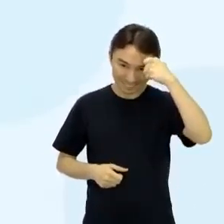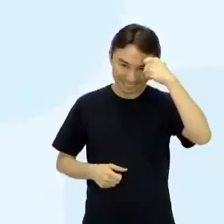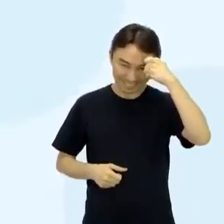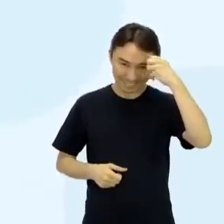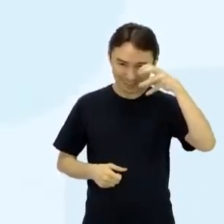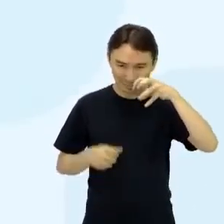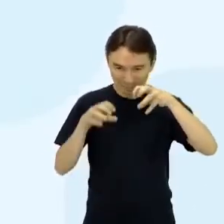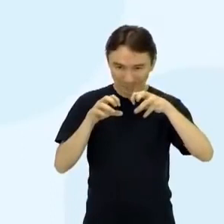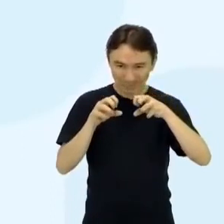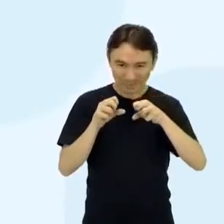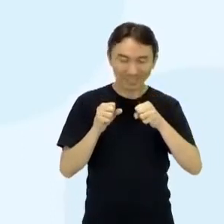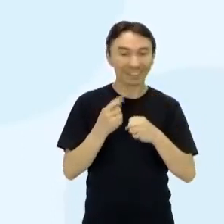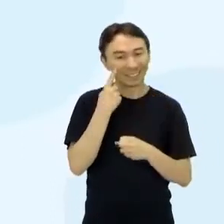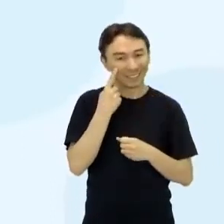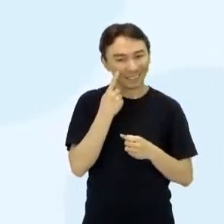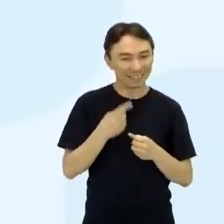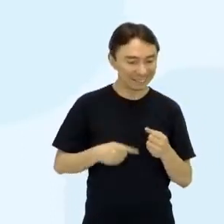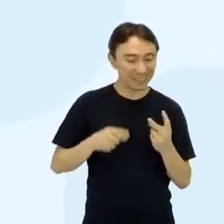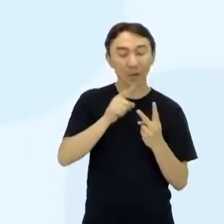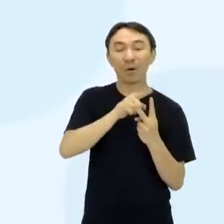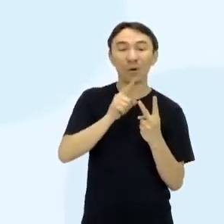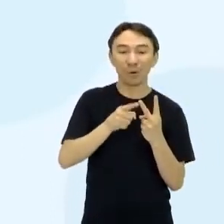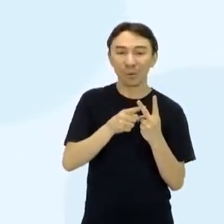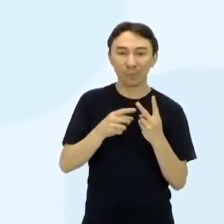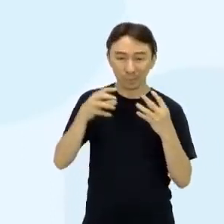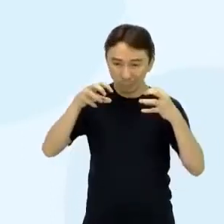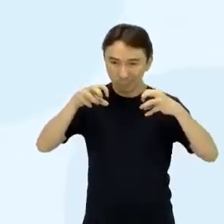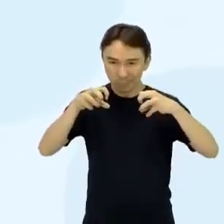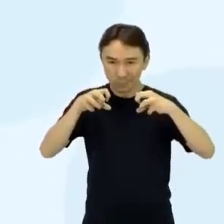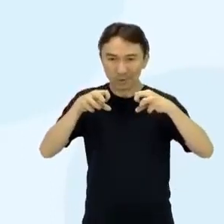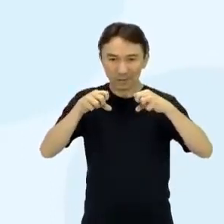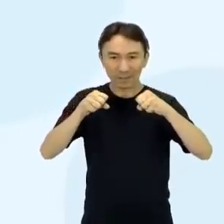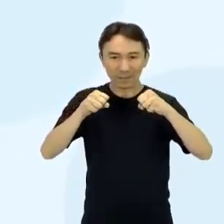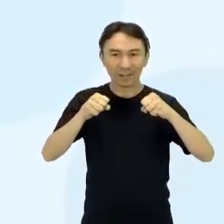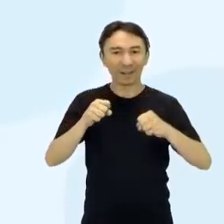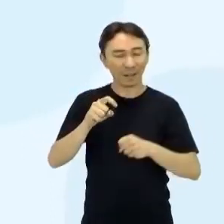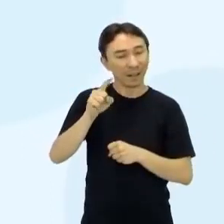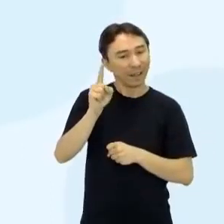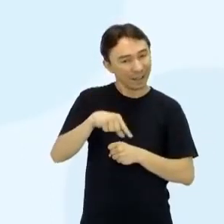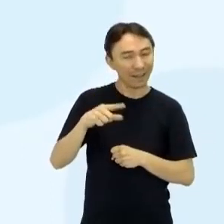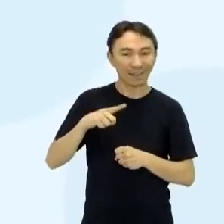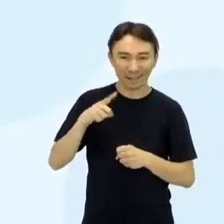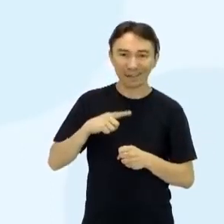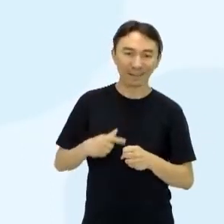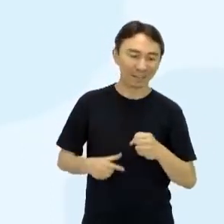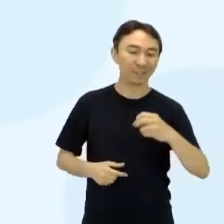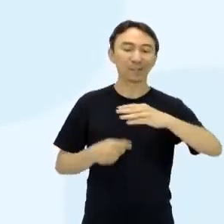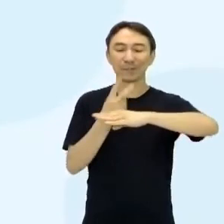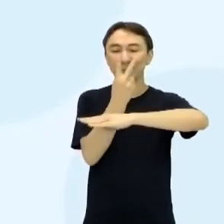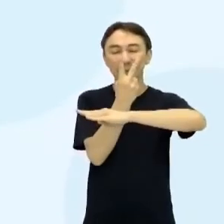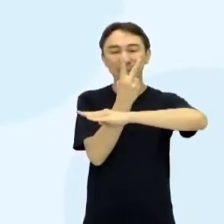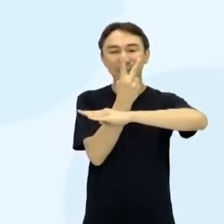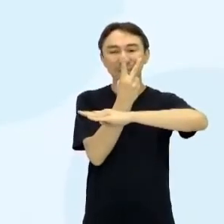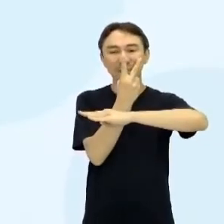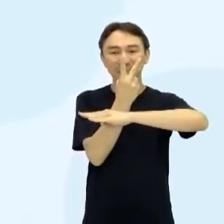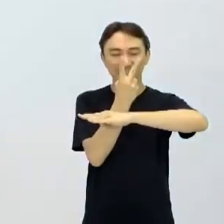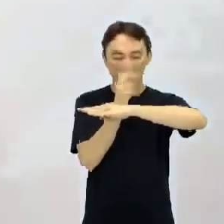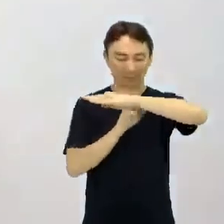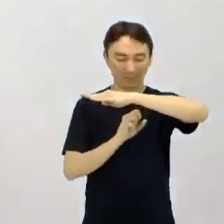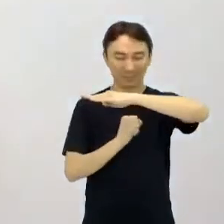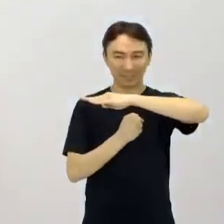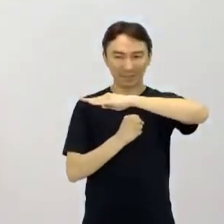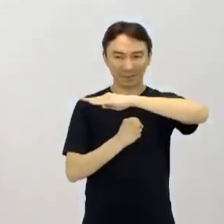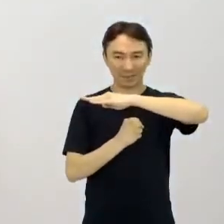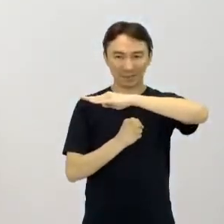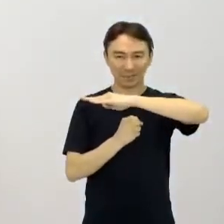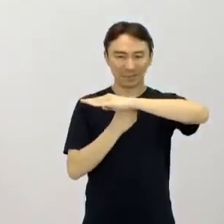Esses 2 pedaços que ficaram mais escuros é justamente os 2/8 da pizza, né? Então,